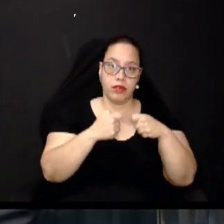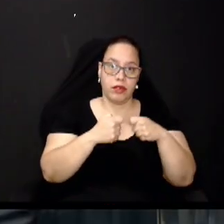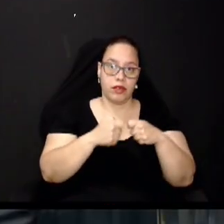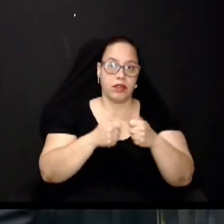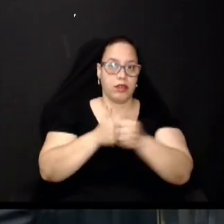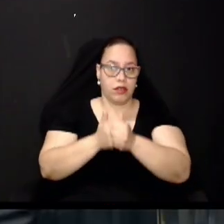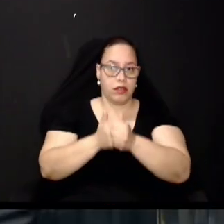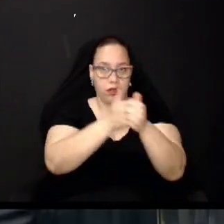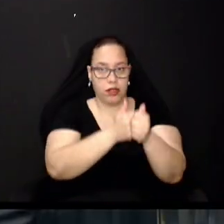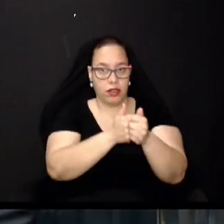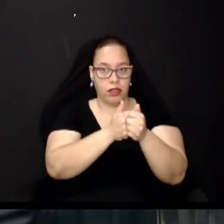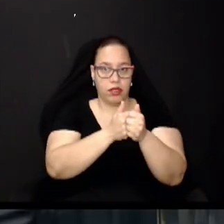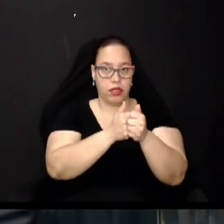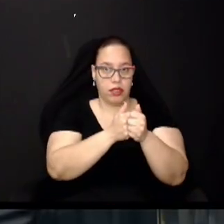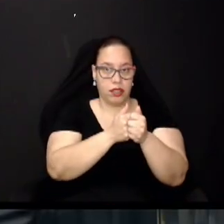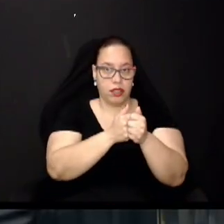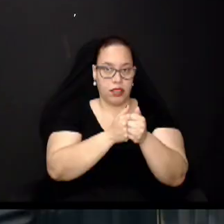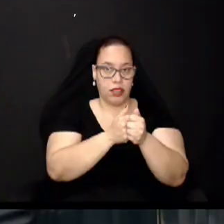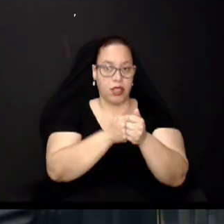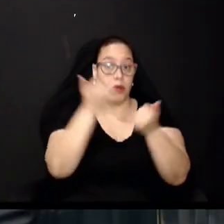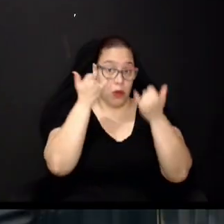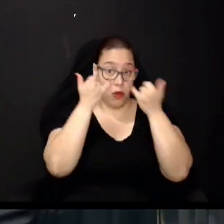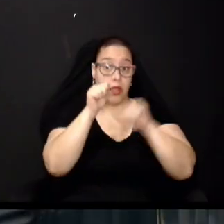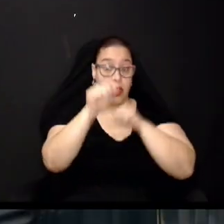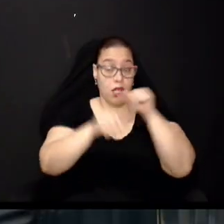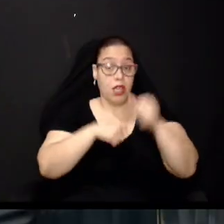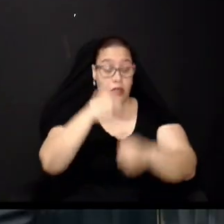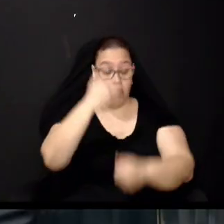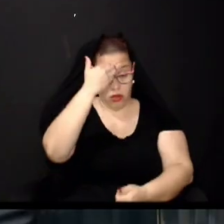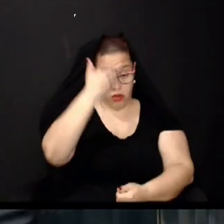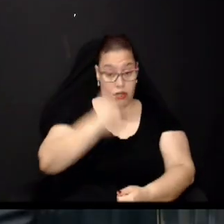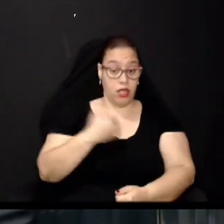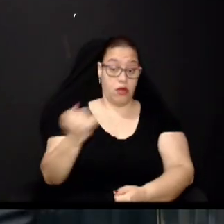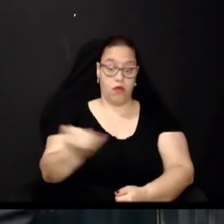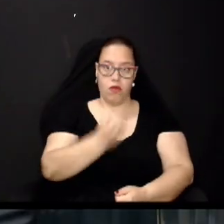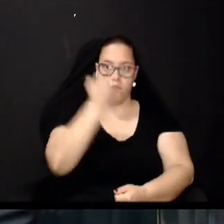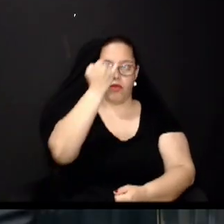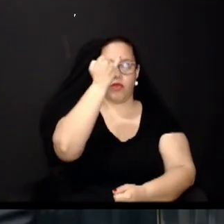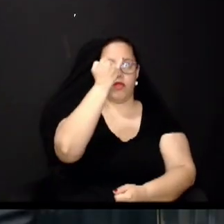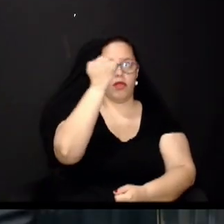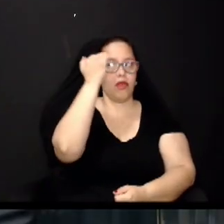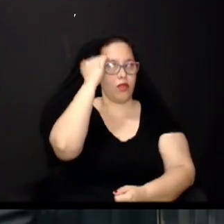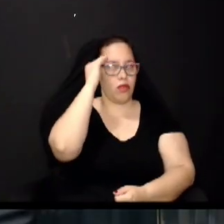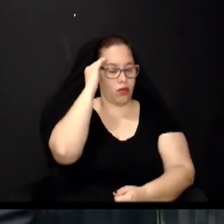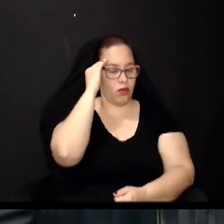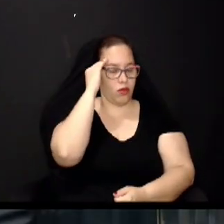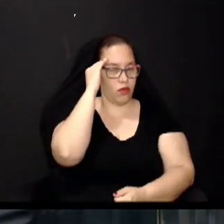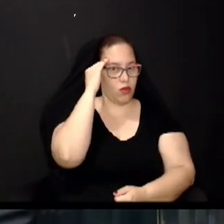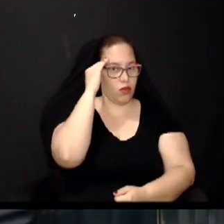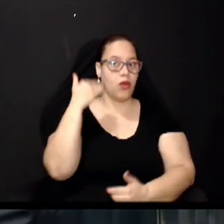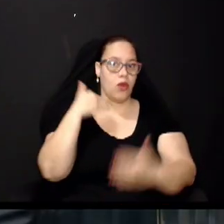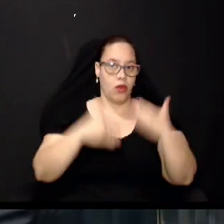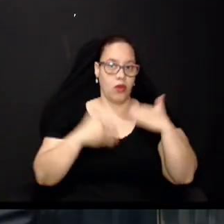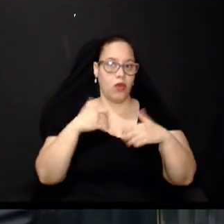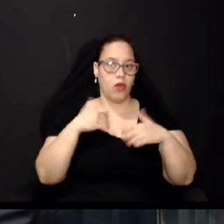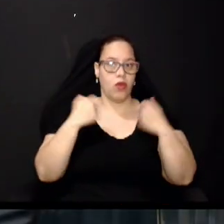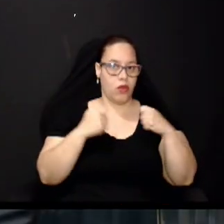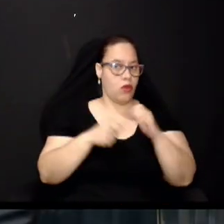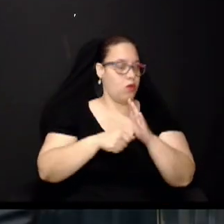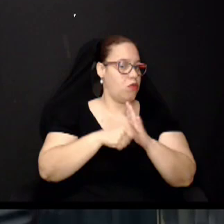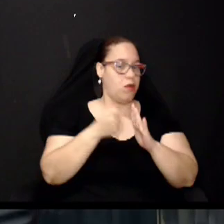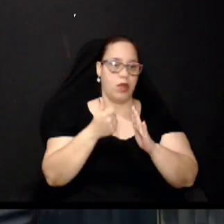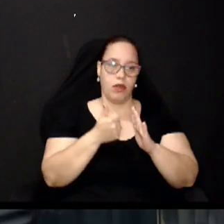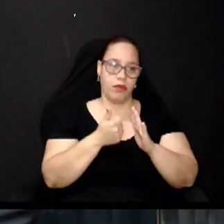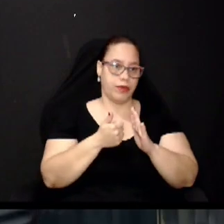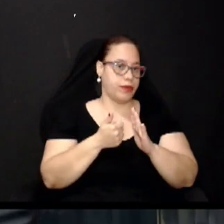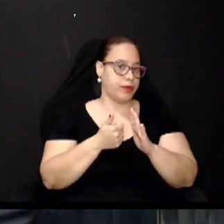E ela nos dá a notícia de uma mudança interna importante, né? A gente entende aquilo. O corpo precisa... É o primeiro